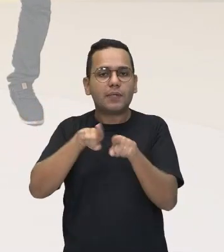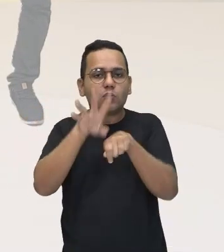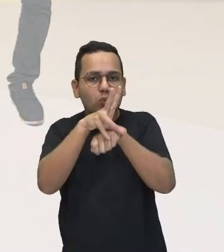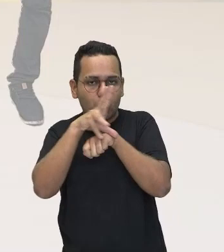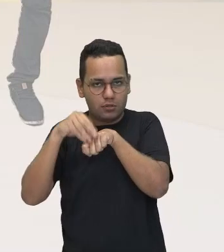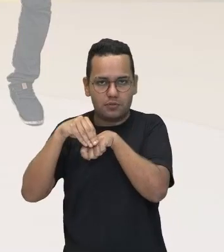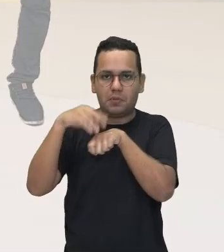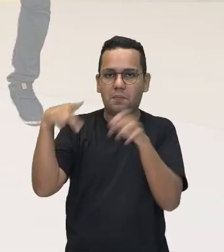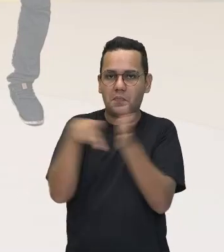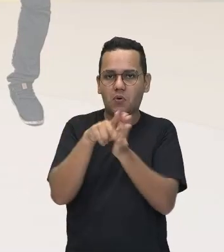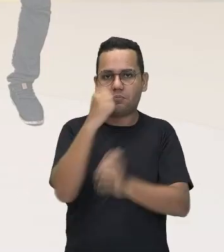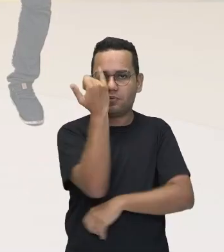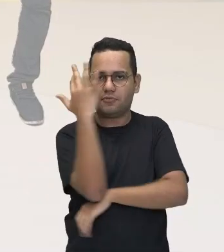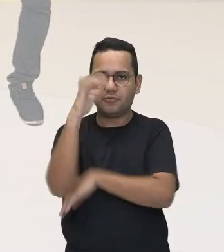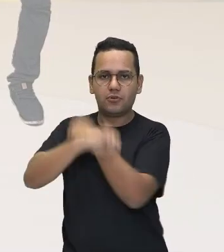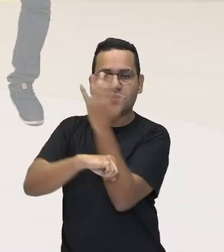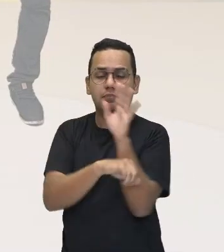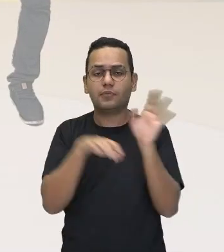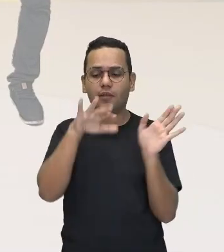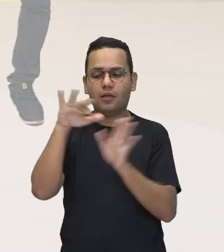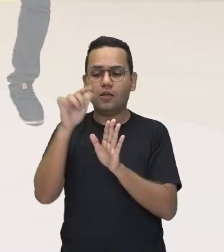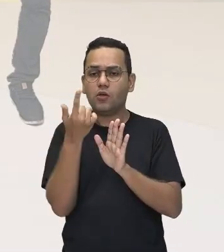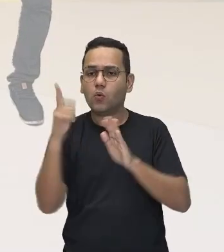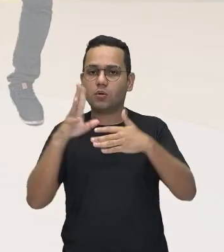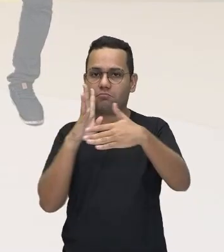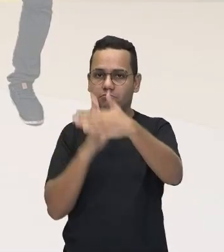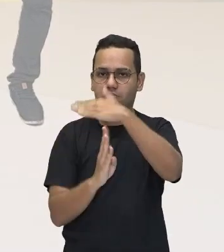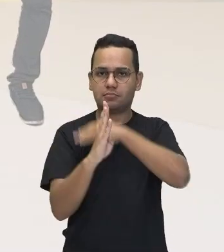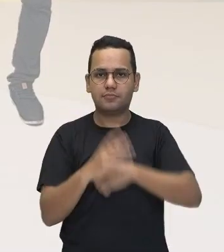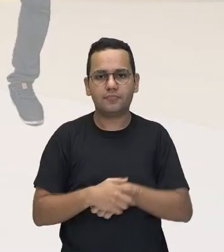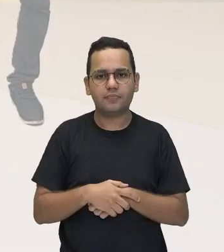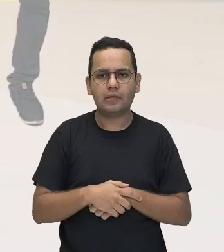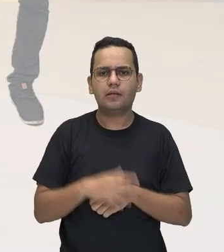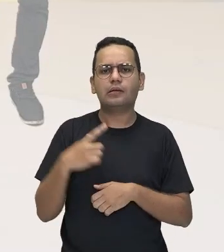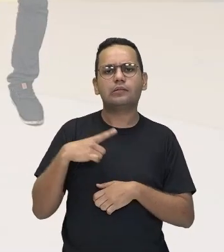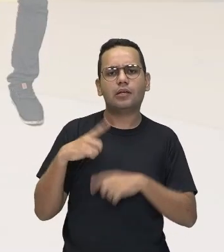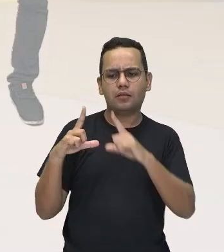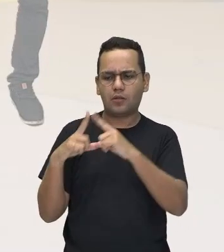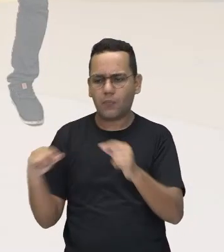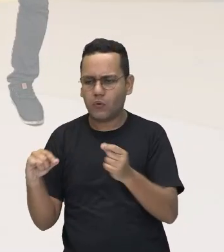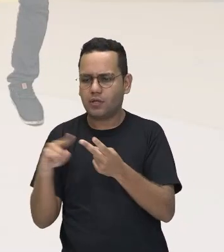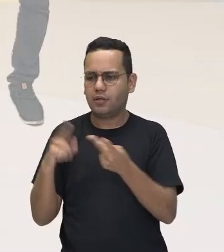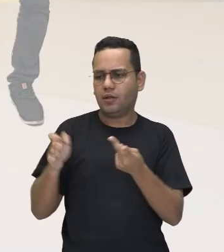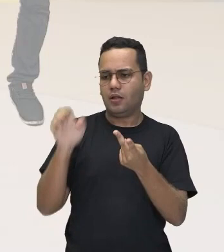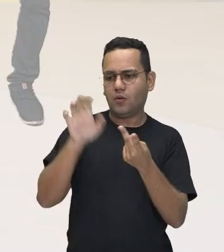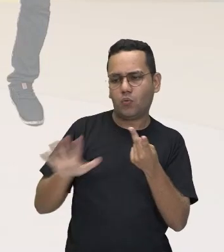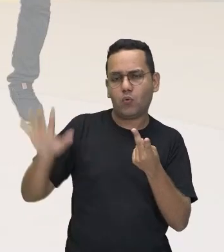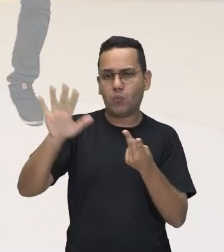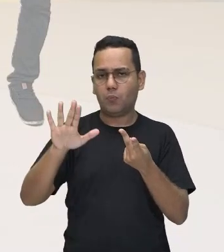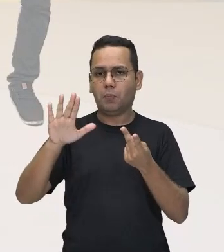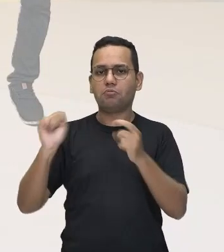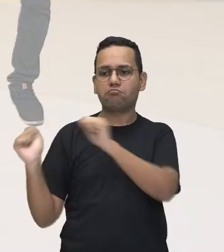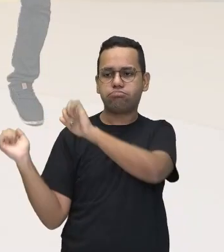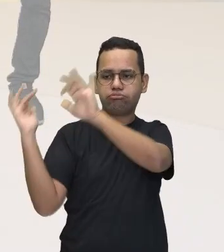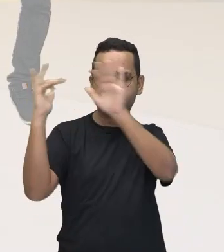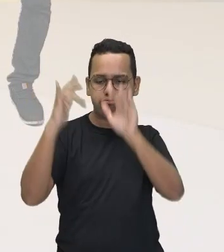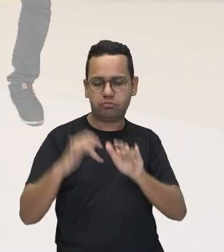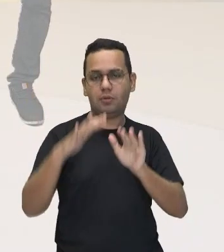povos que acabaram migrando, né, professor? Migraram japoneses, europeus, de uma forma geral, para cá, para a Amazônia, não é isso, professor